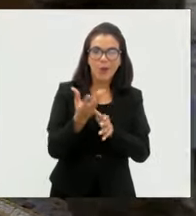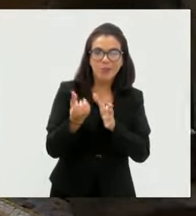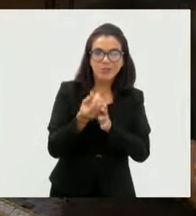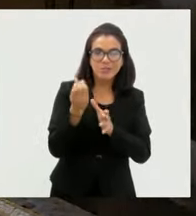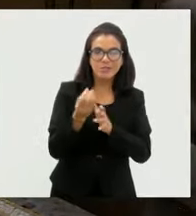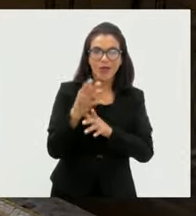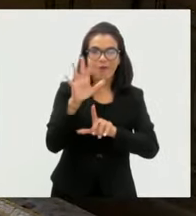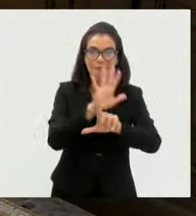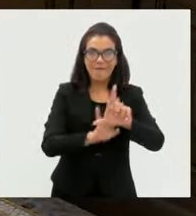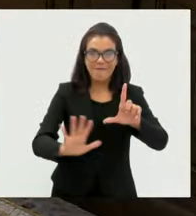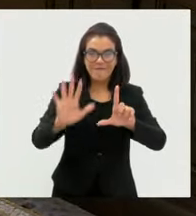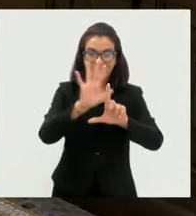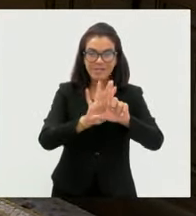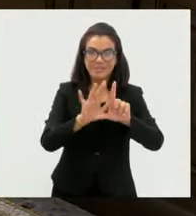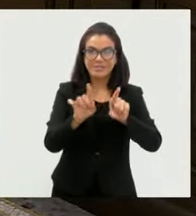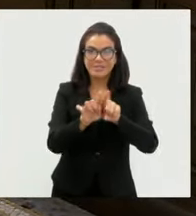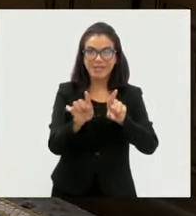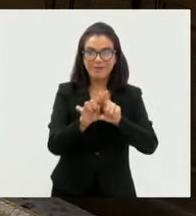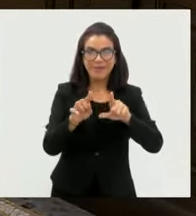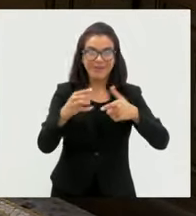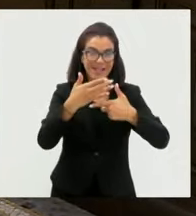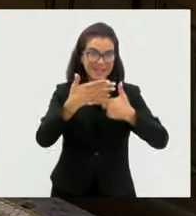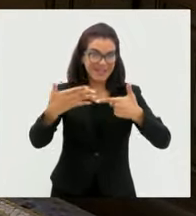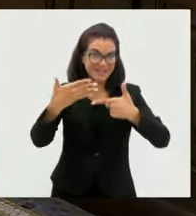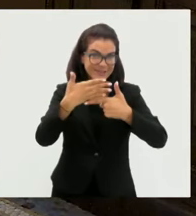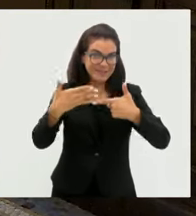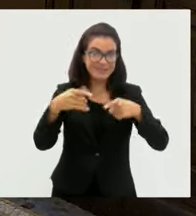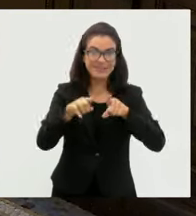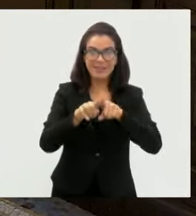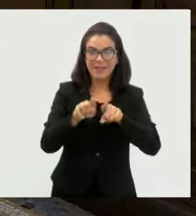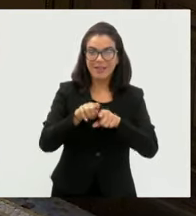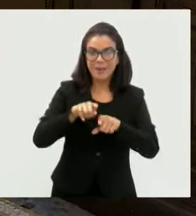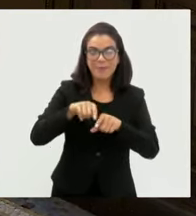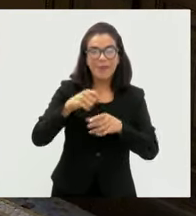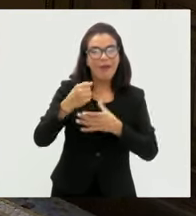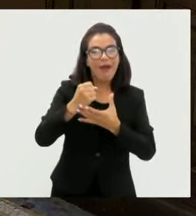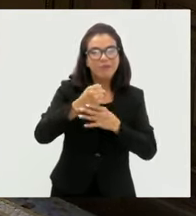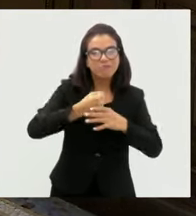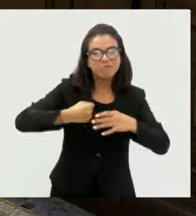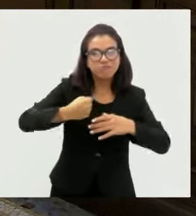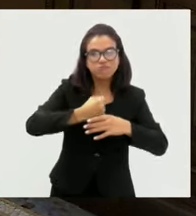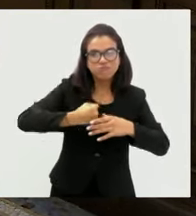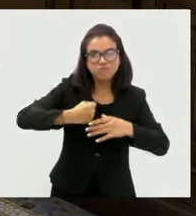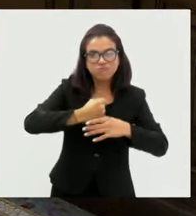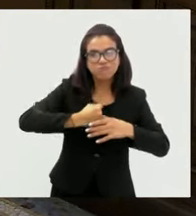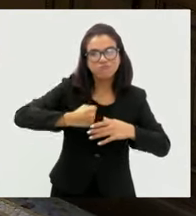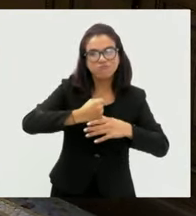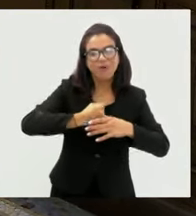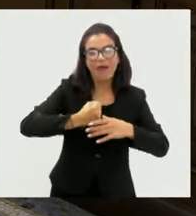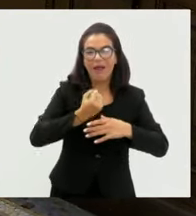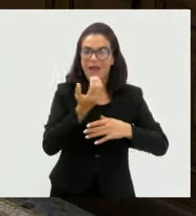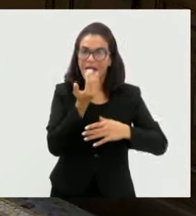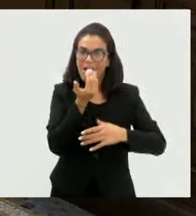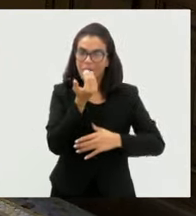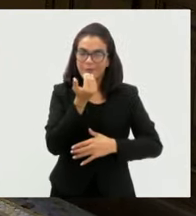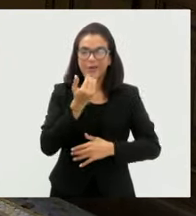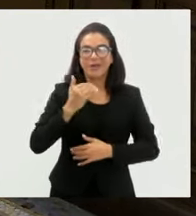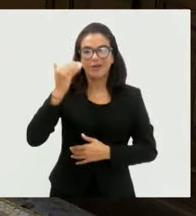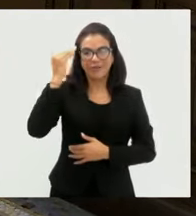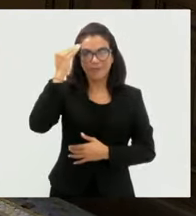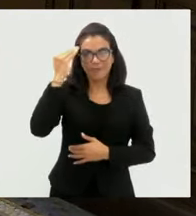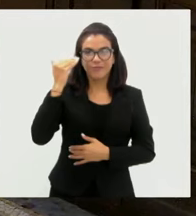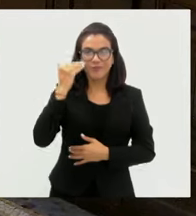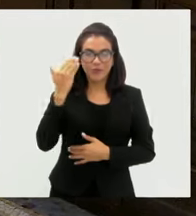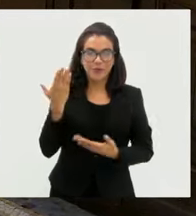Netflix, e vemos também cada vez mais a culinária coreana entrando nos pratos dos restaurantes. Então, parabéns à deputada Tia Ju